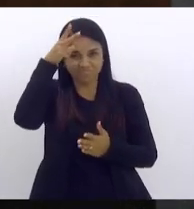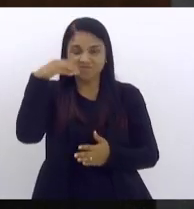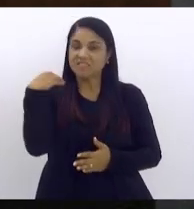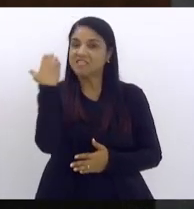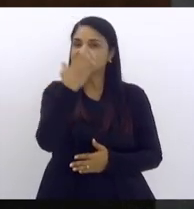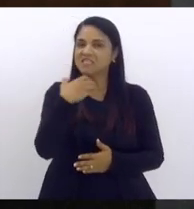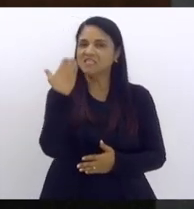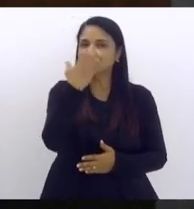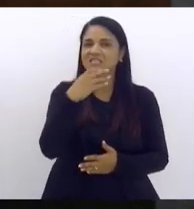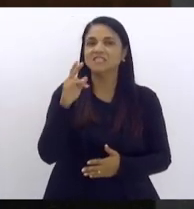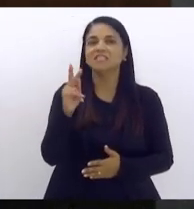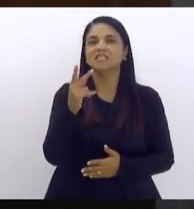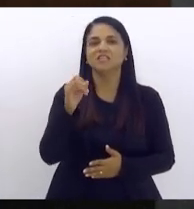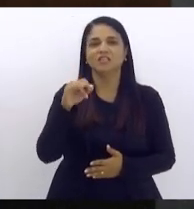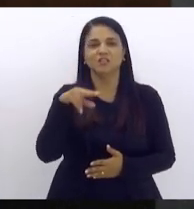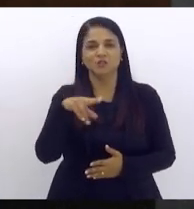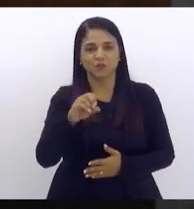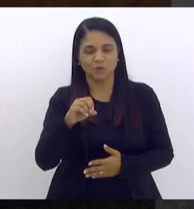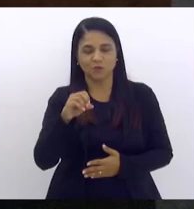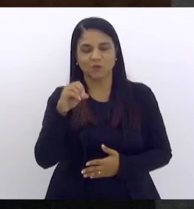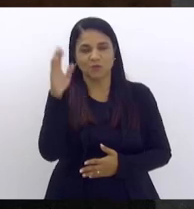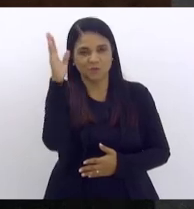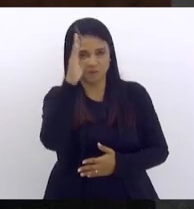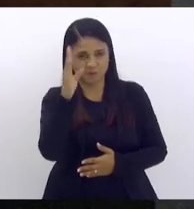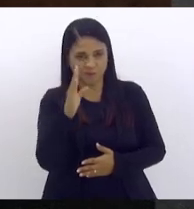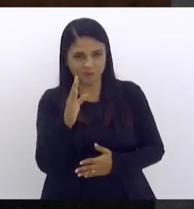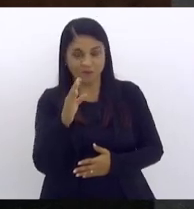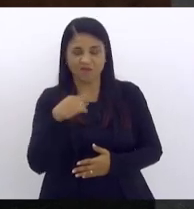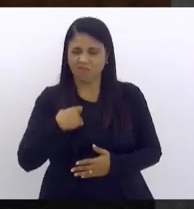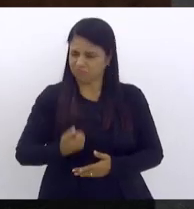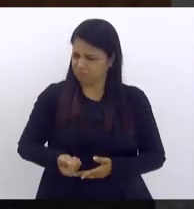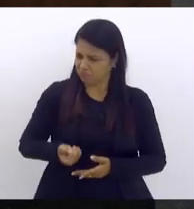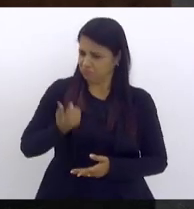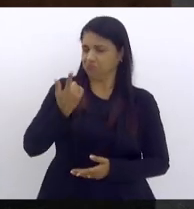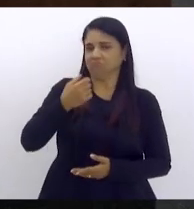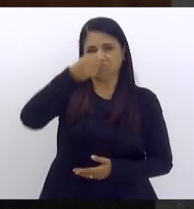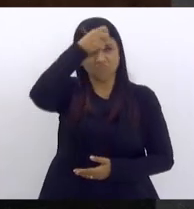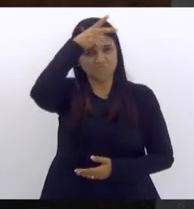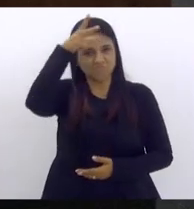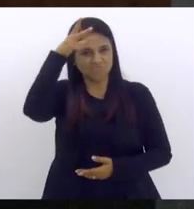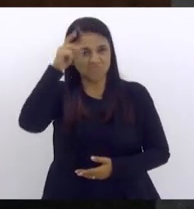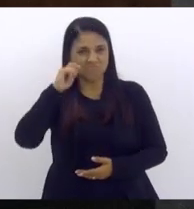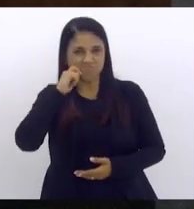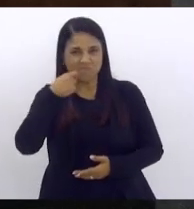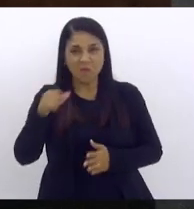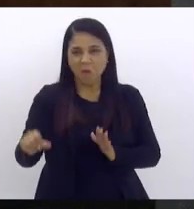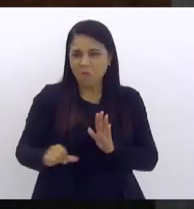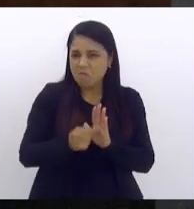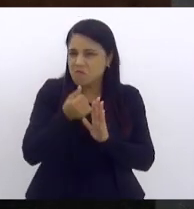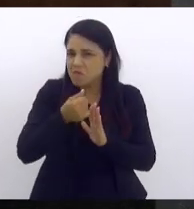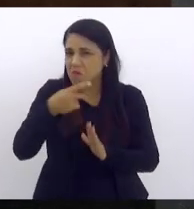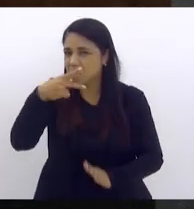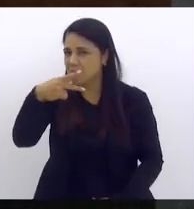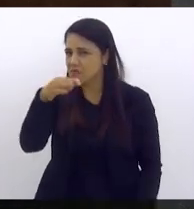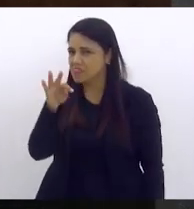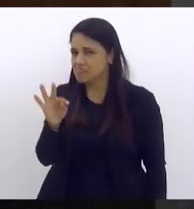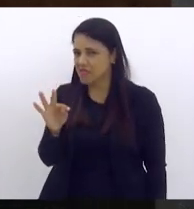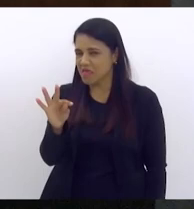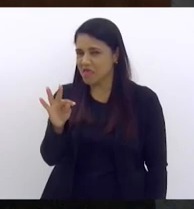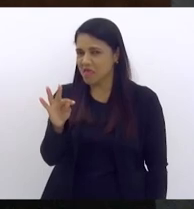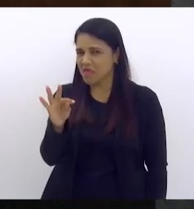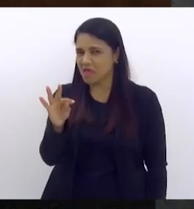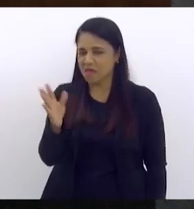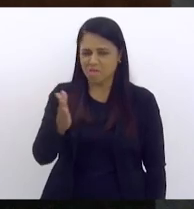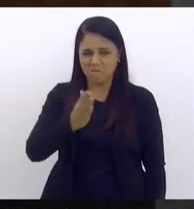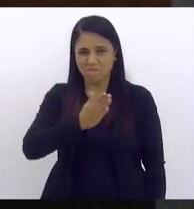me causa uma certa estranheza, porque o prefeito Eduardo Paes, na minha concepção, ele é o primeiro petista